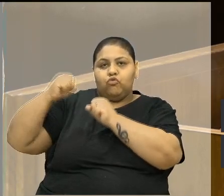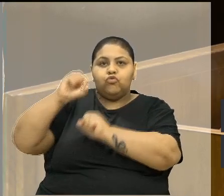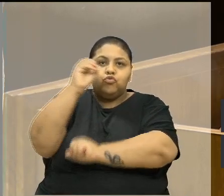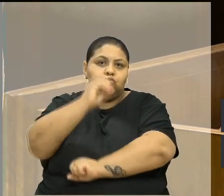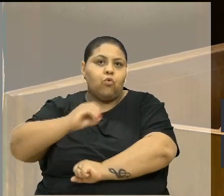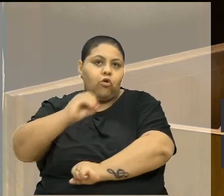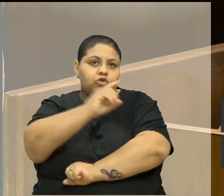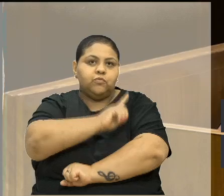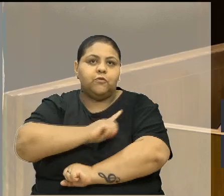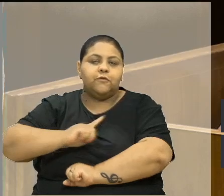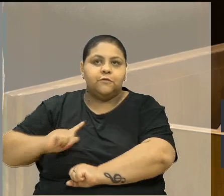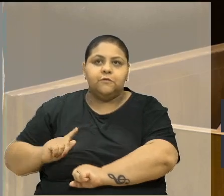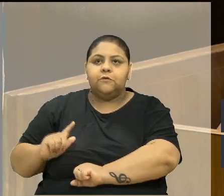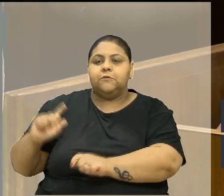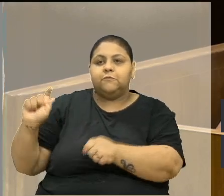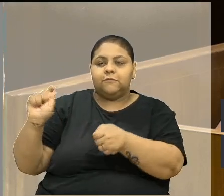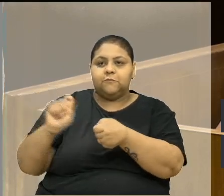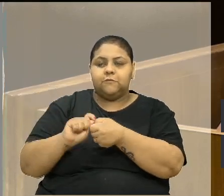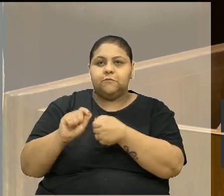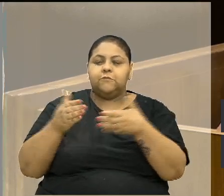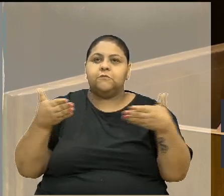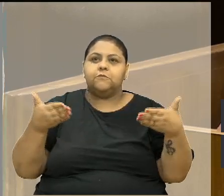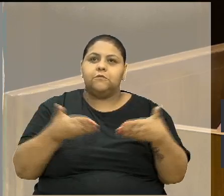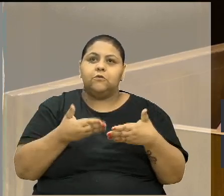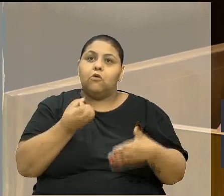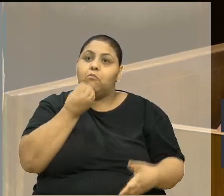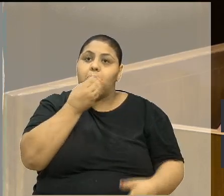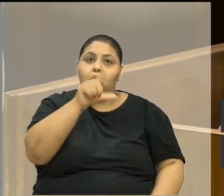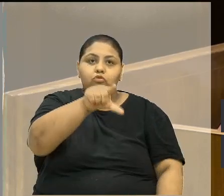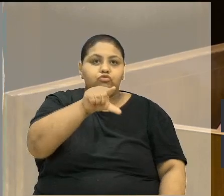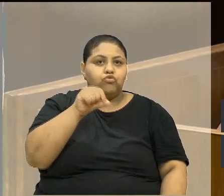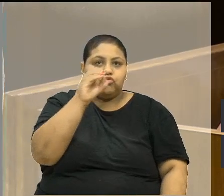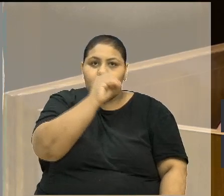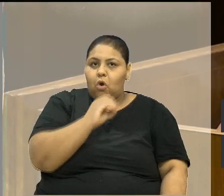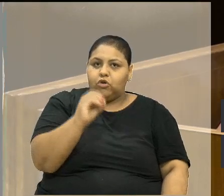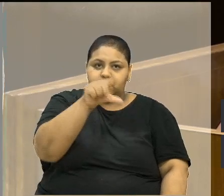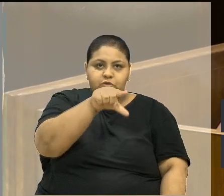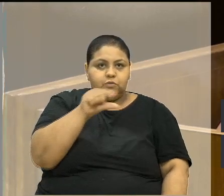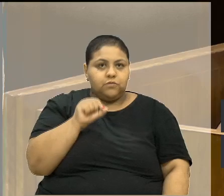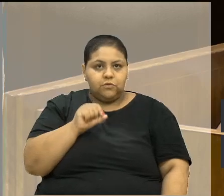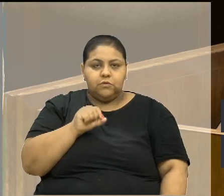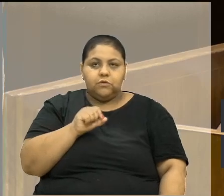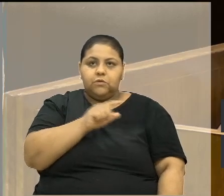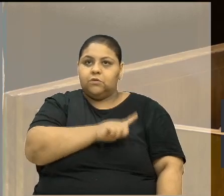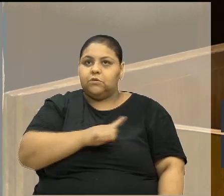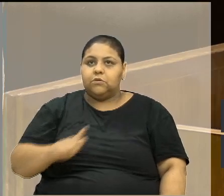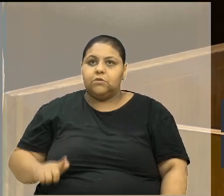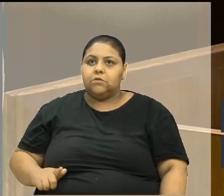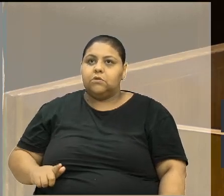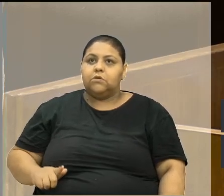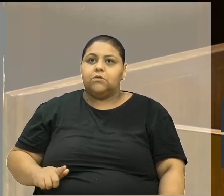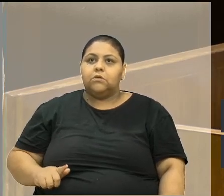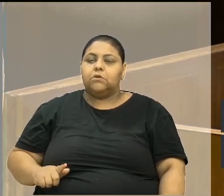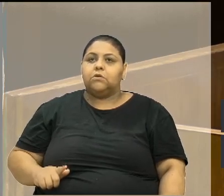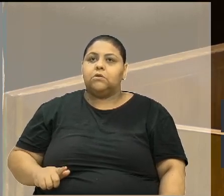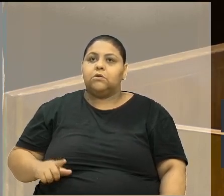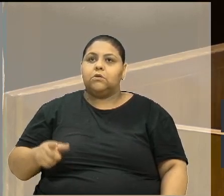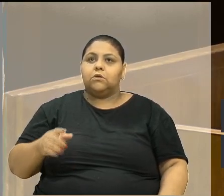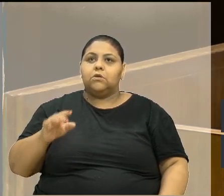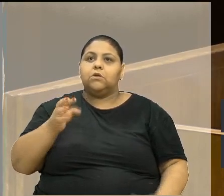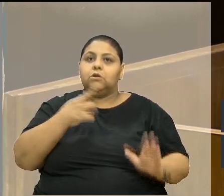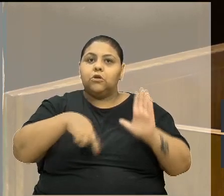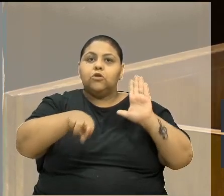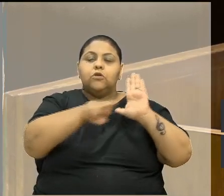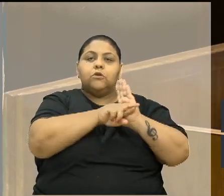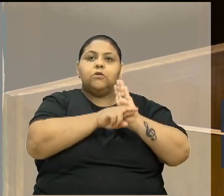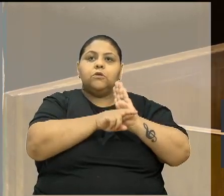governo, que façam agora boas escolhas, ótimas escolhas, e que o governo dê os resultados, principalmente para a Câmara